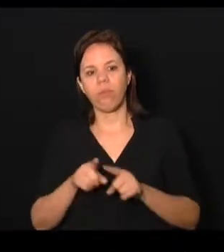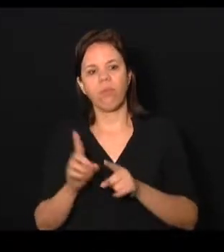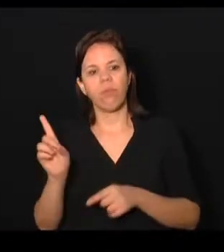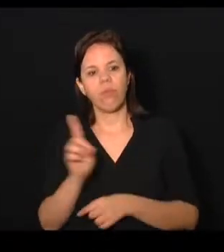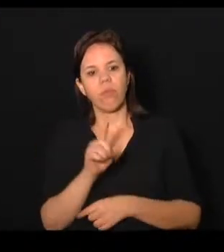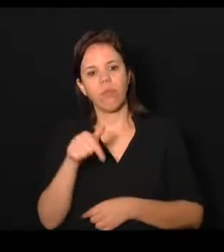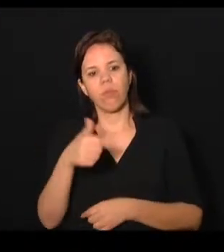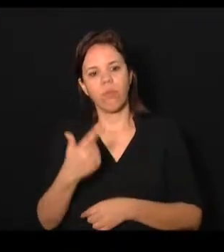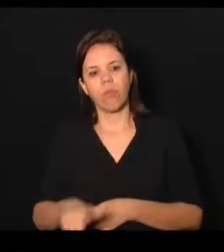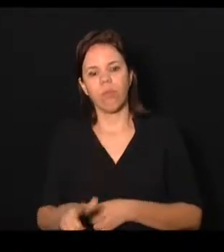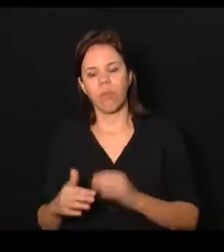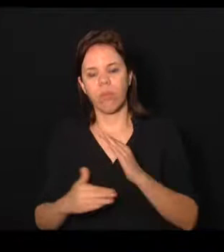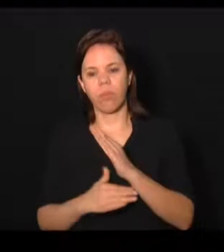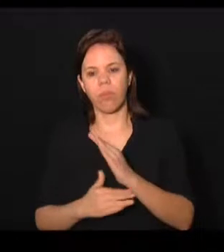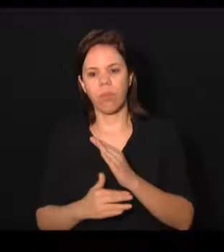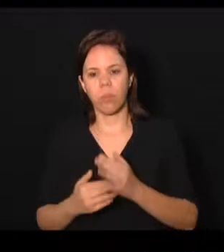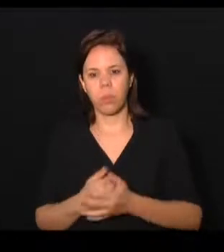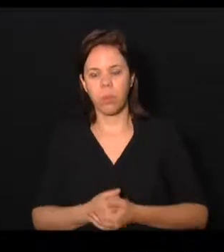comparecer novamente aqui nesta casa.